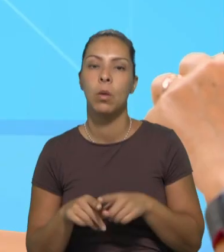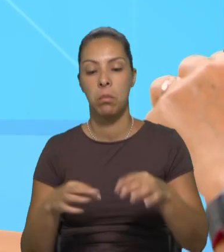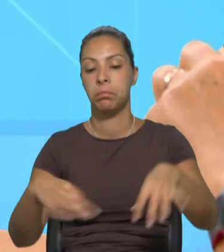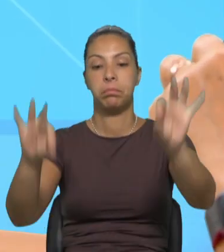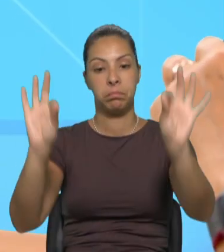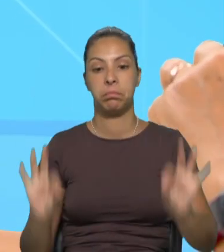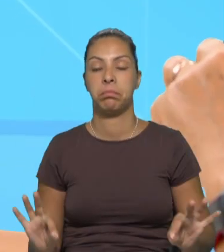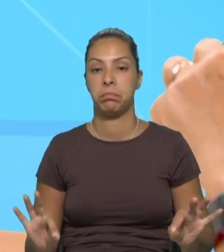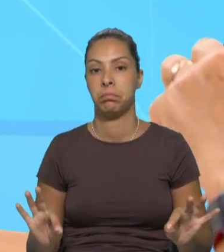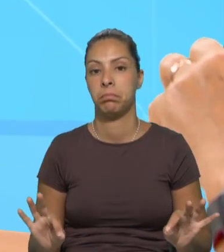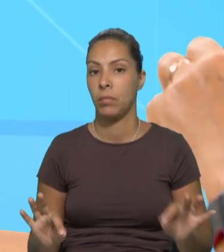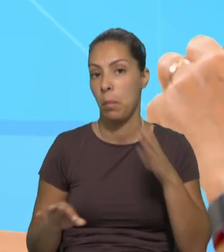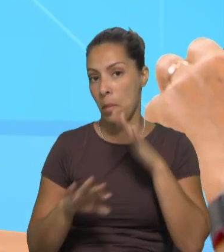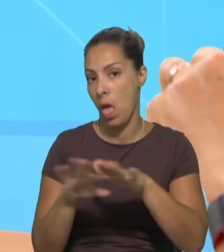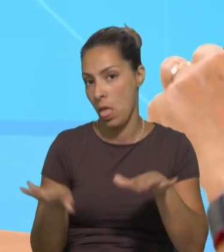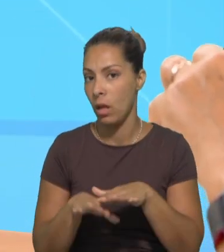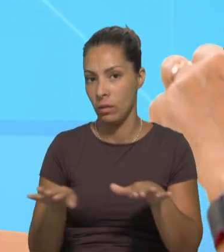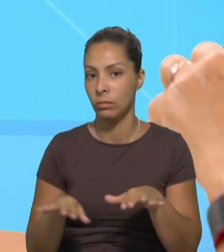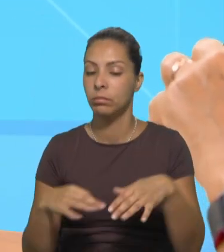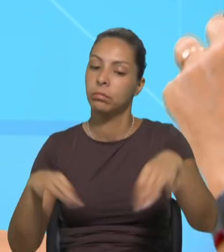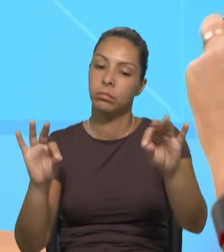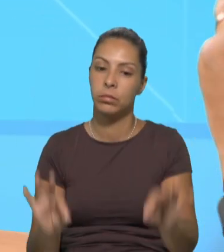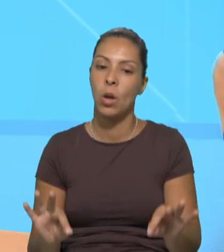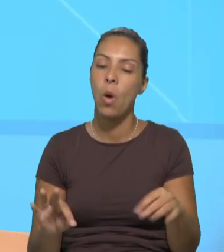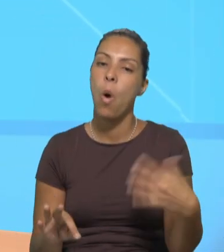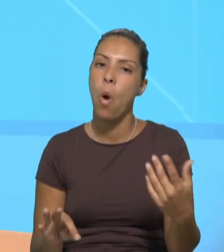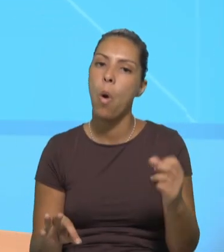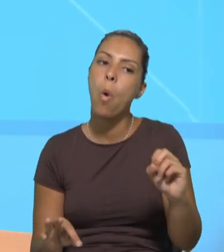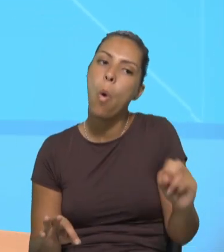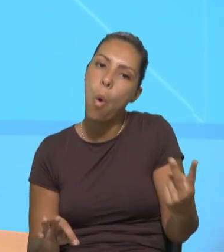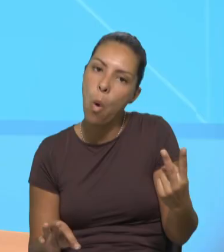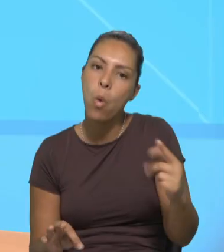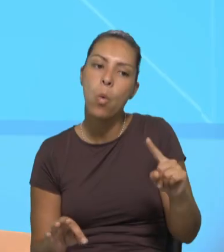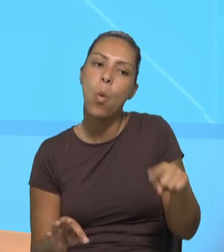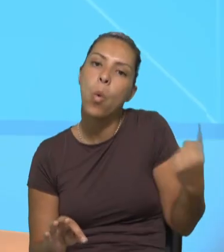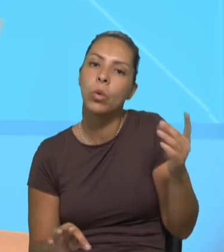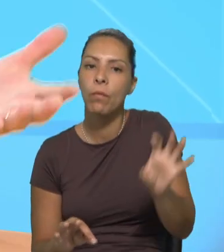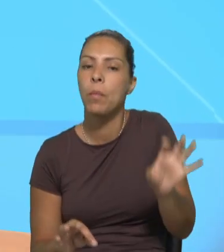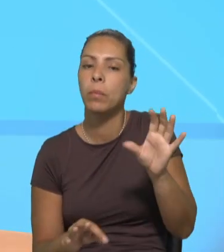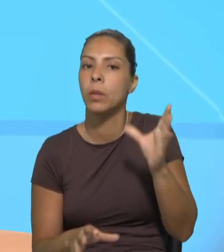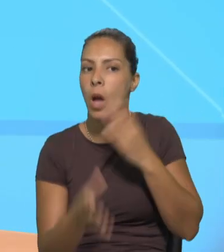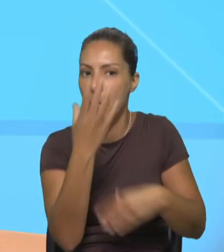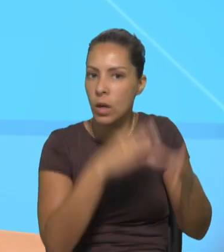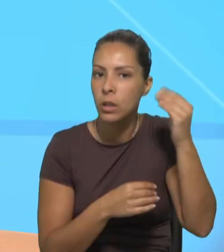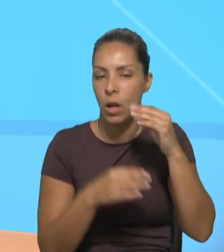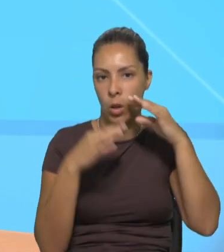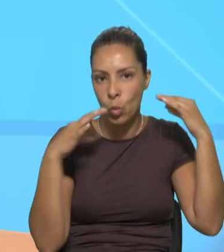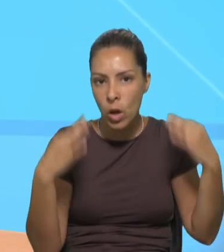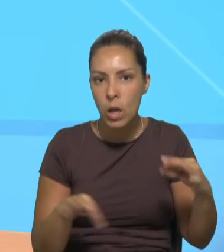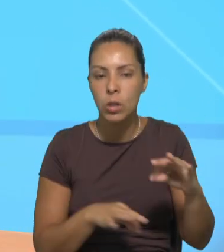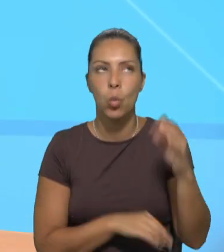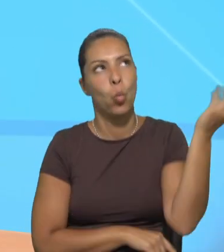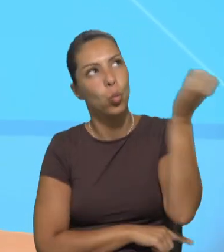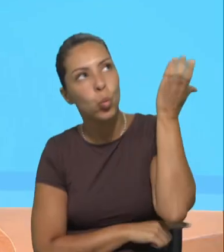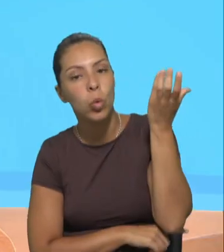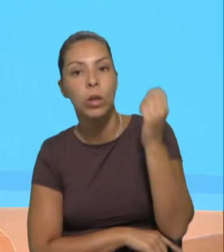areia, e que possibilidades de aprendizagem mesmo, sim. Junto à natureza, junto a outras culturas. Exatamente. Quando vais para um